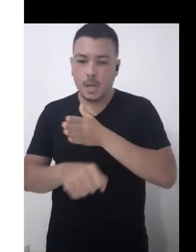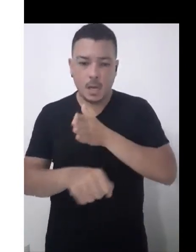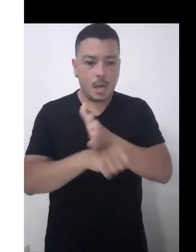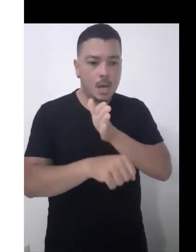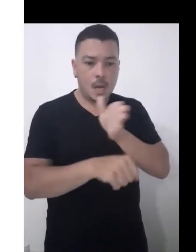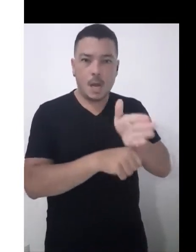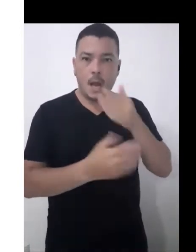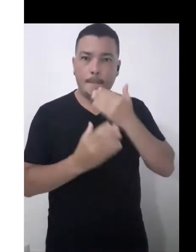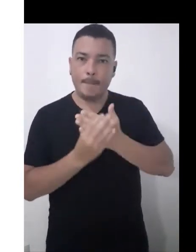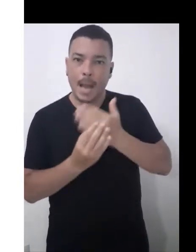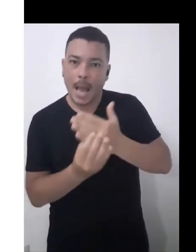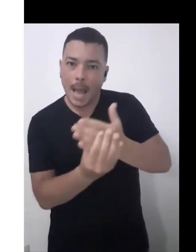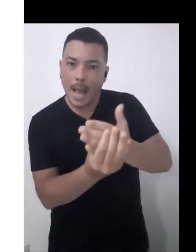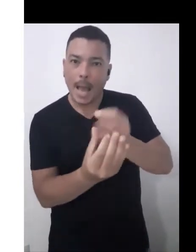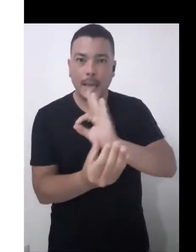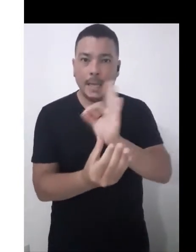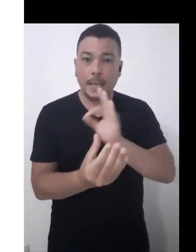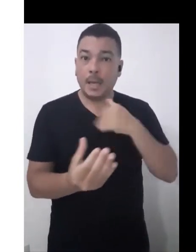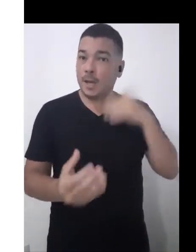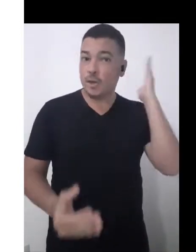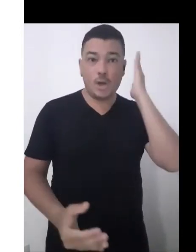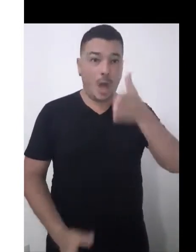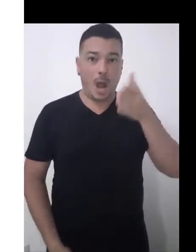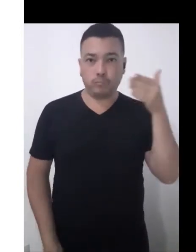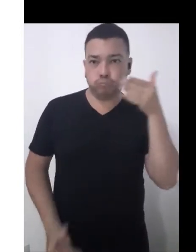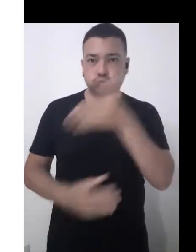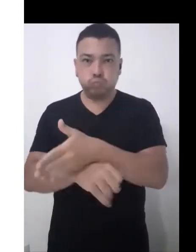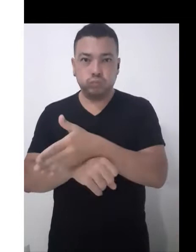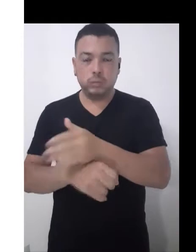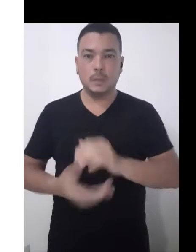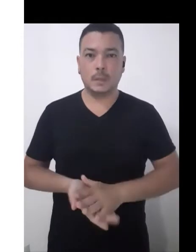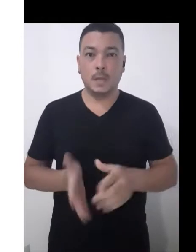passos até chegar na posição que eu quero. Antigamente,